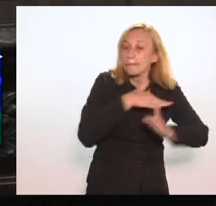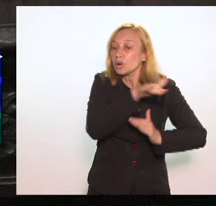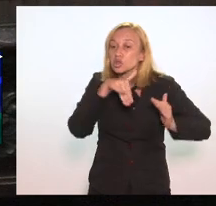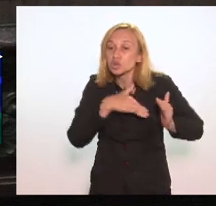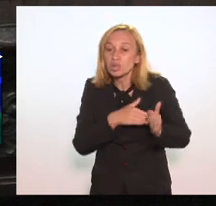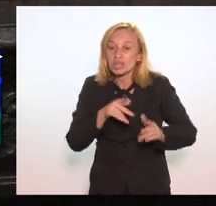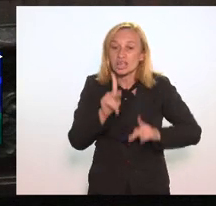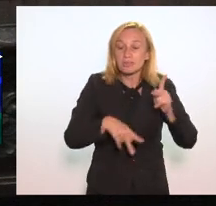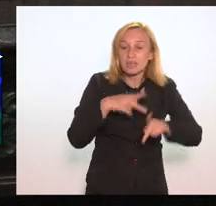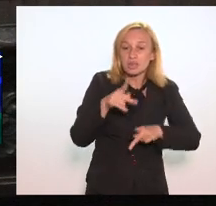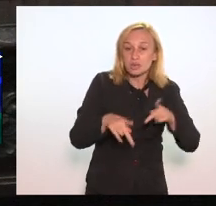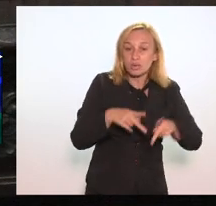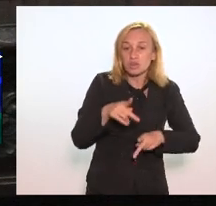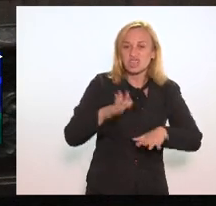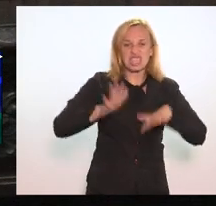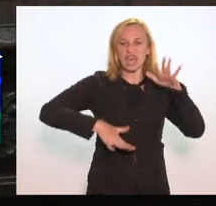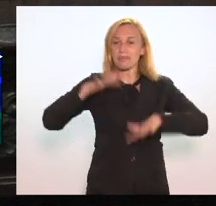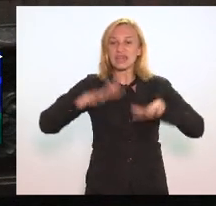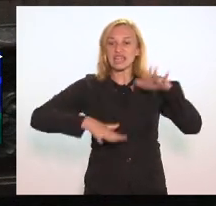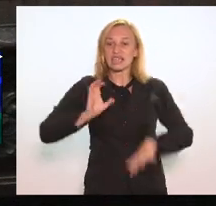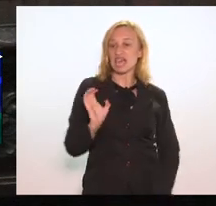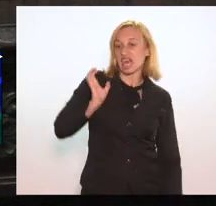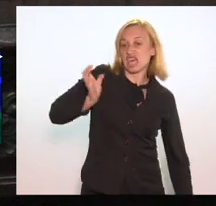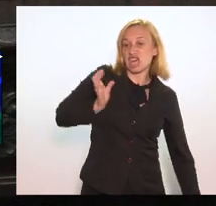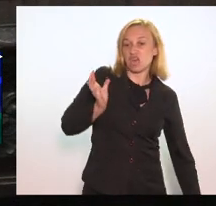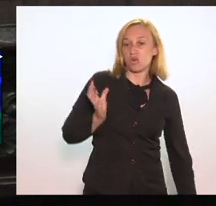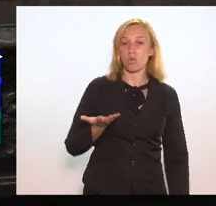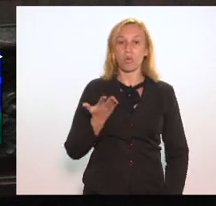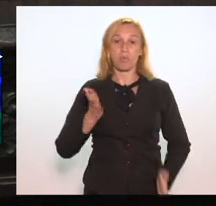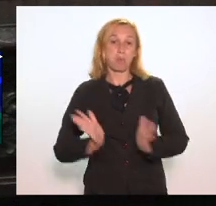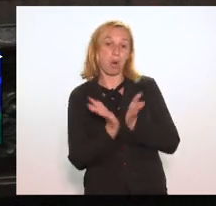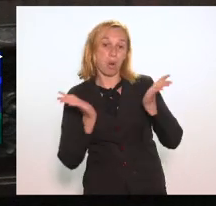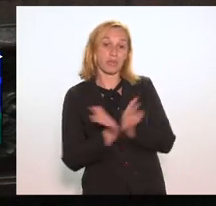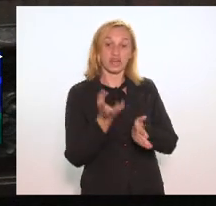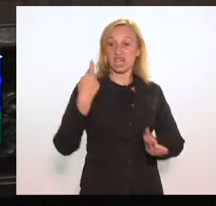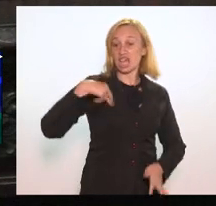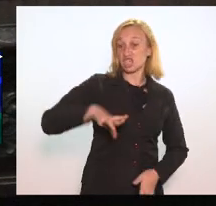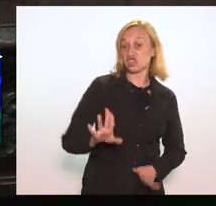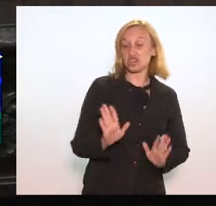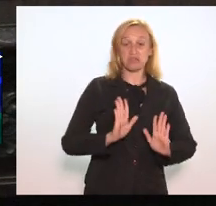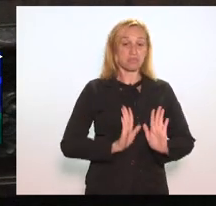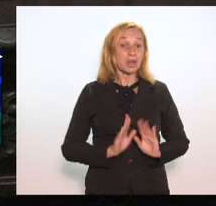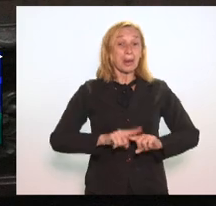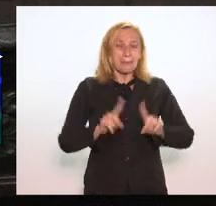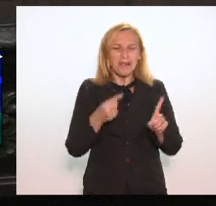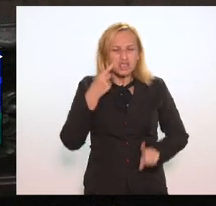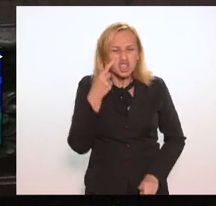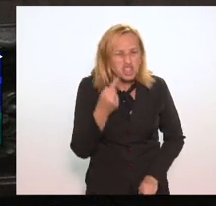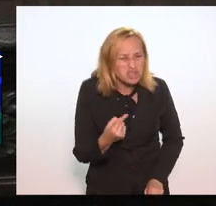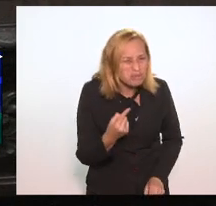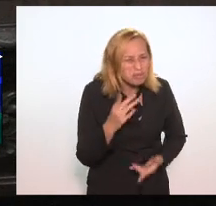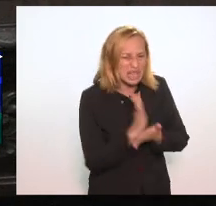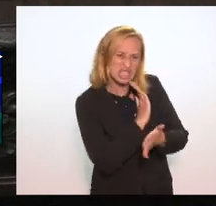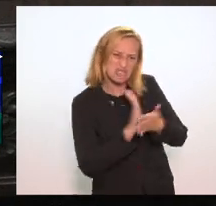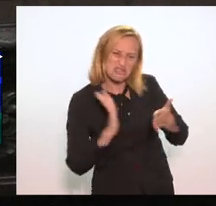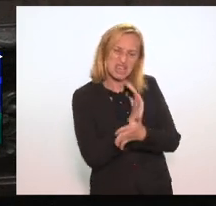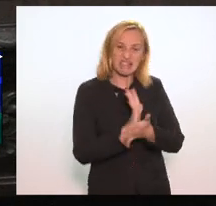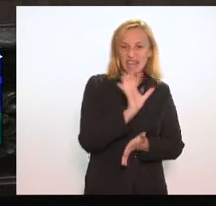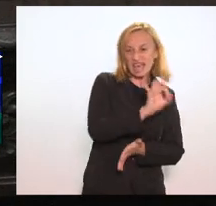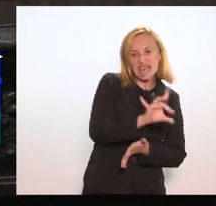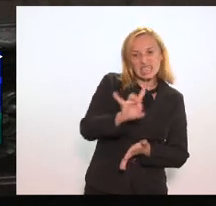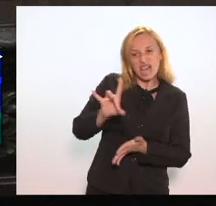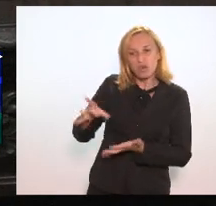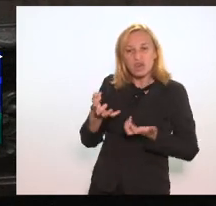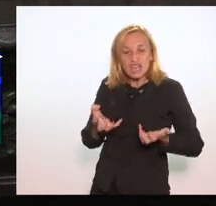independência da sua classe social da sua religião É mas o que vemos Estamos vendo as vezes é